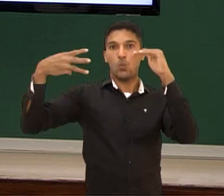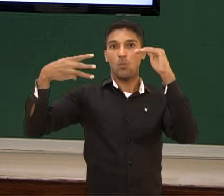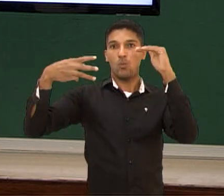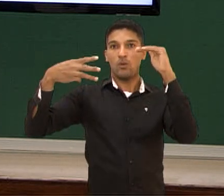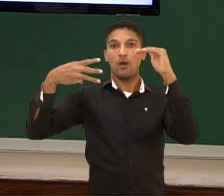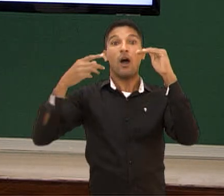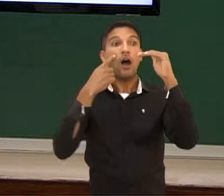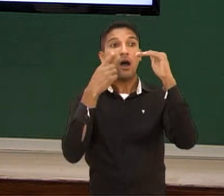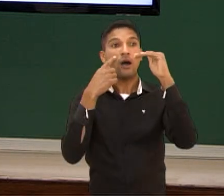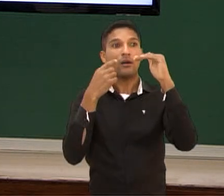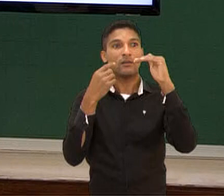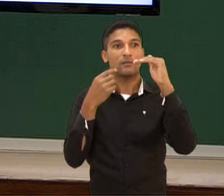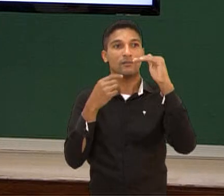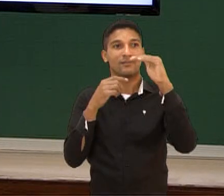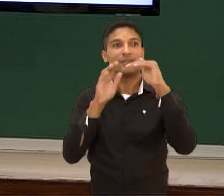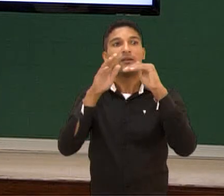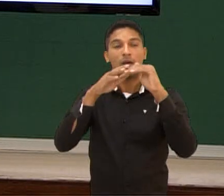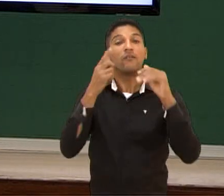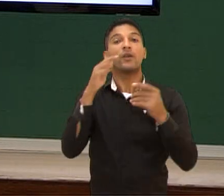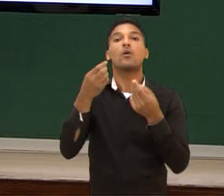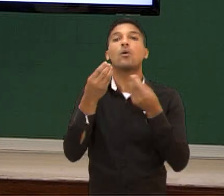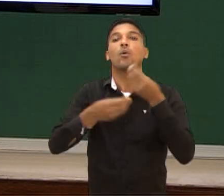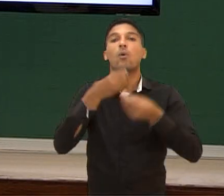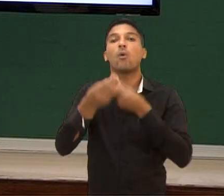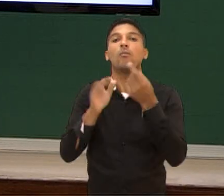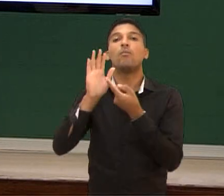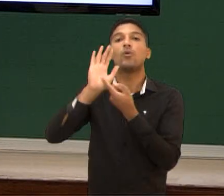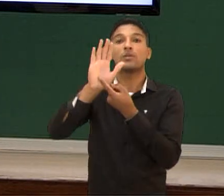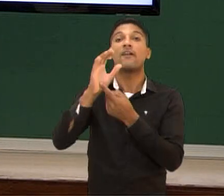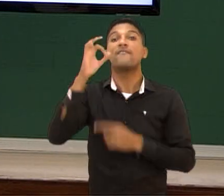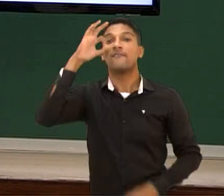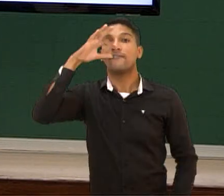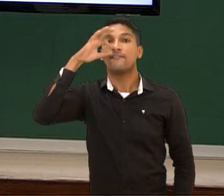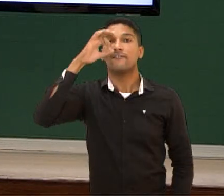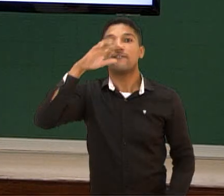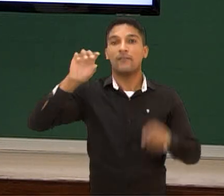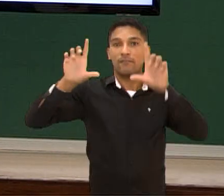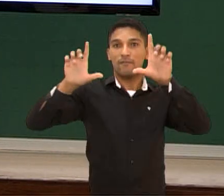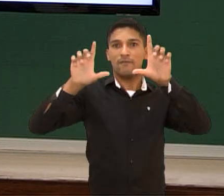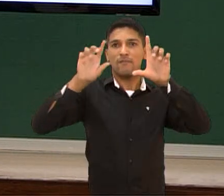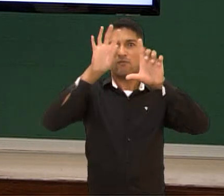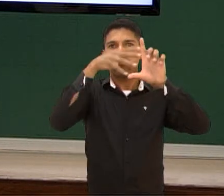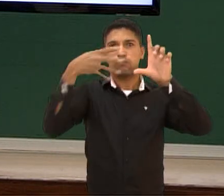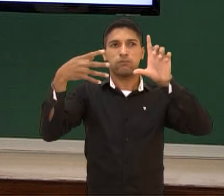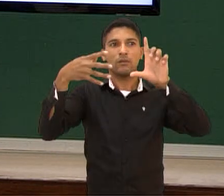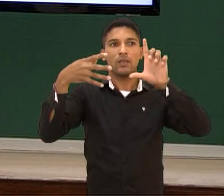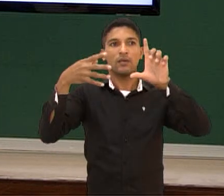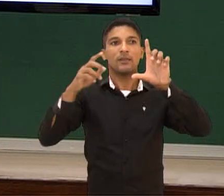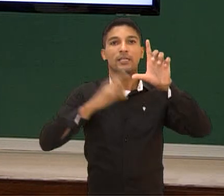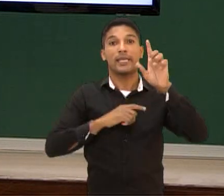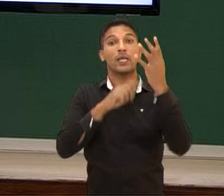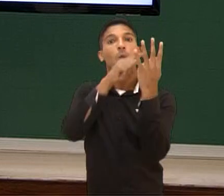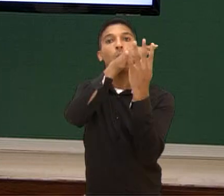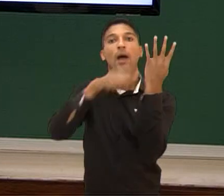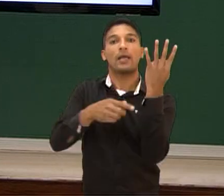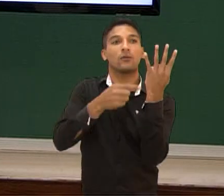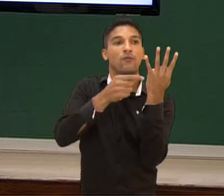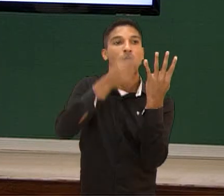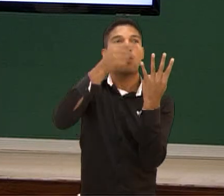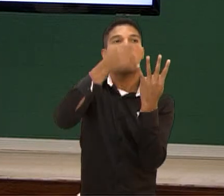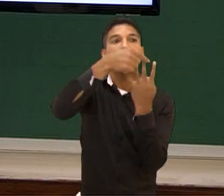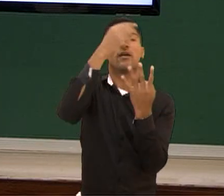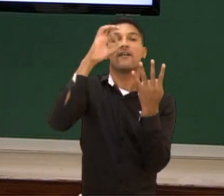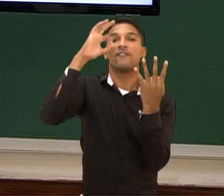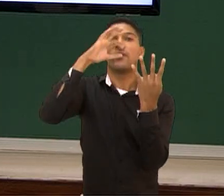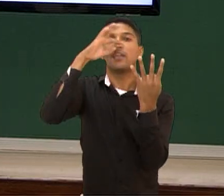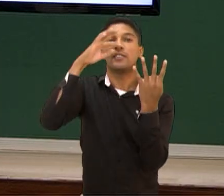nessa representação que nós temos aqui que está em verde. Temos 4 espaços, que são 4 retângulos em verde